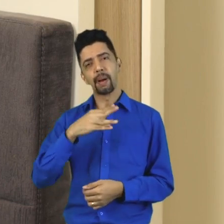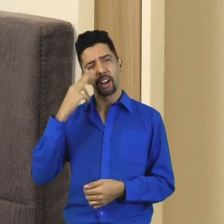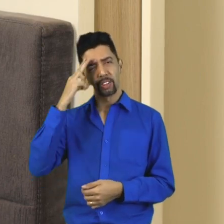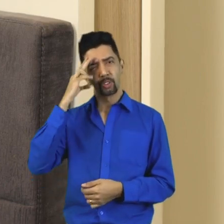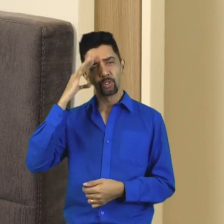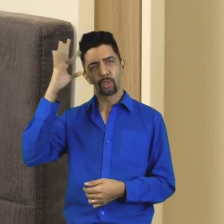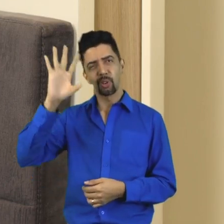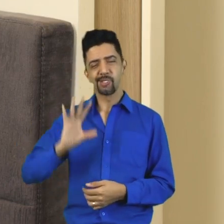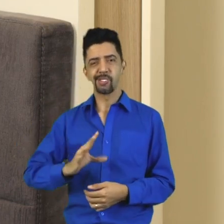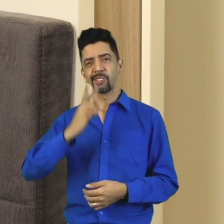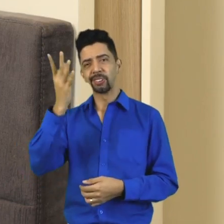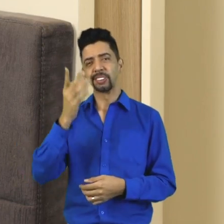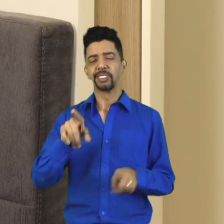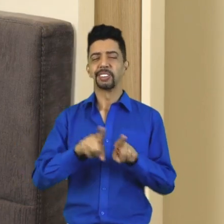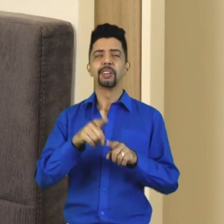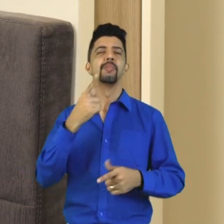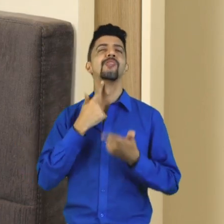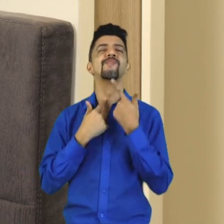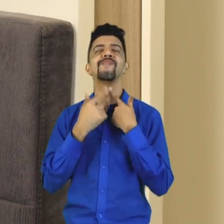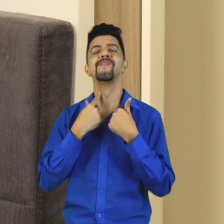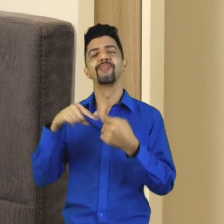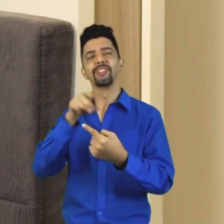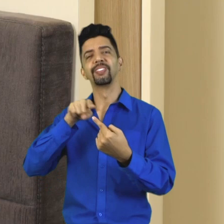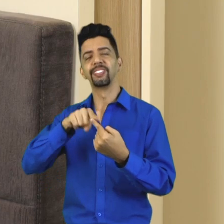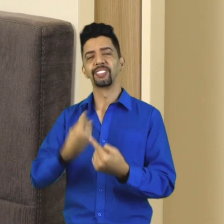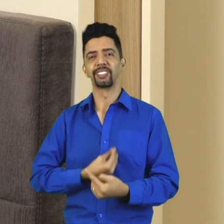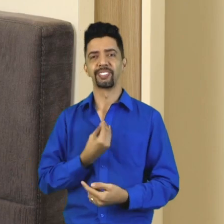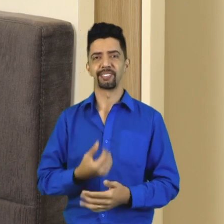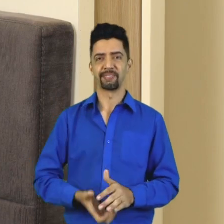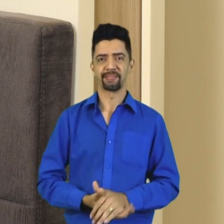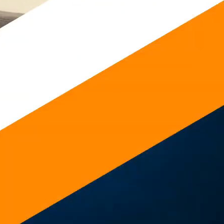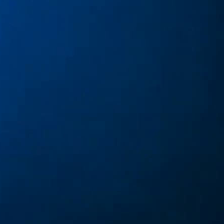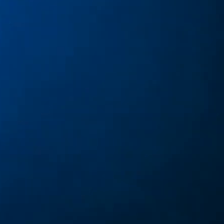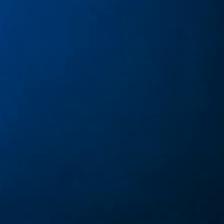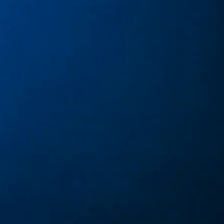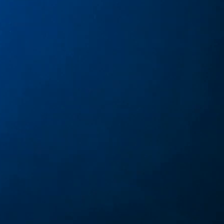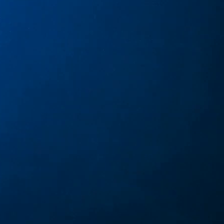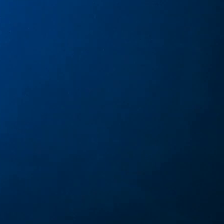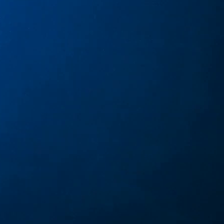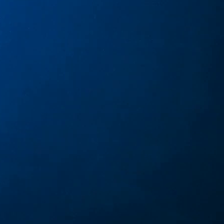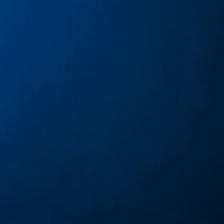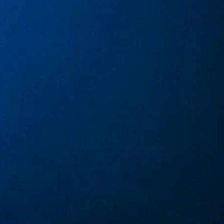e realizar mais sonhos, propósitos e desejos em sua vida.